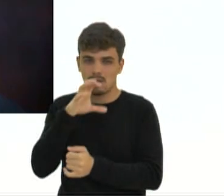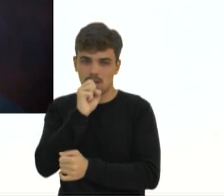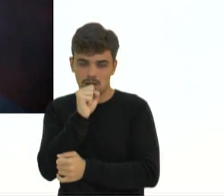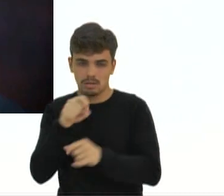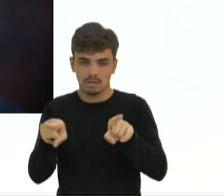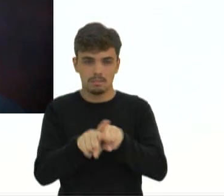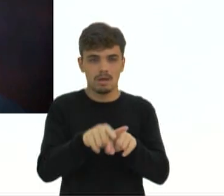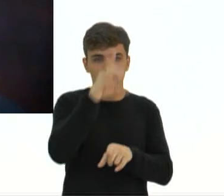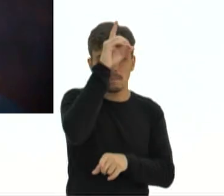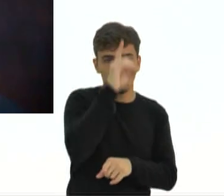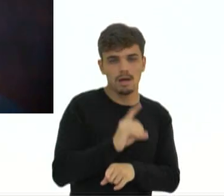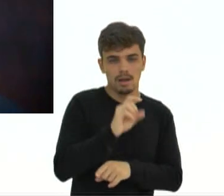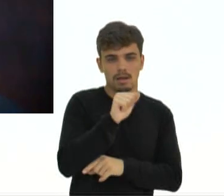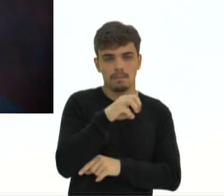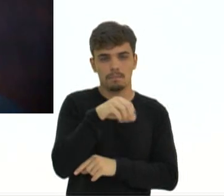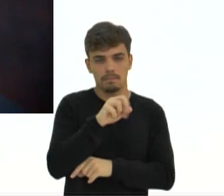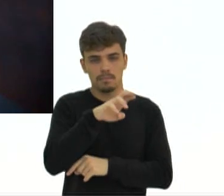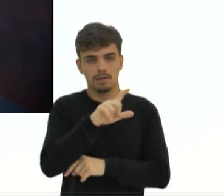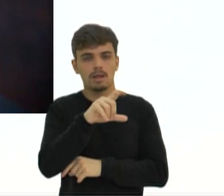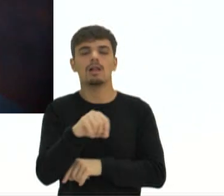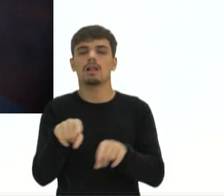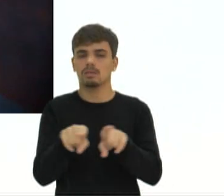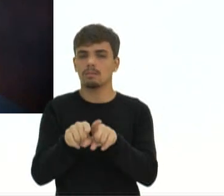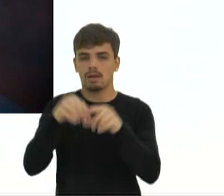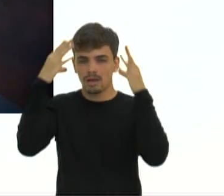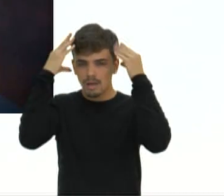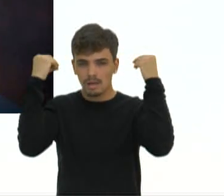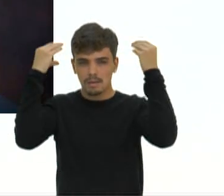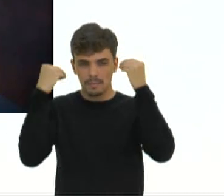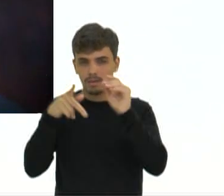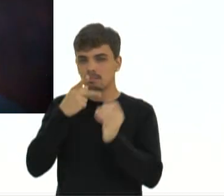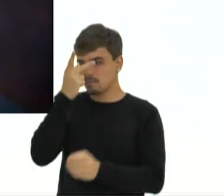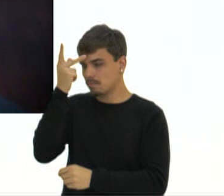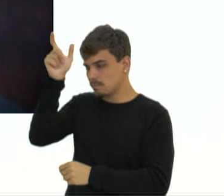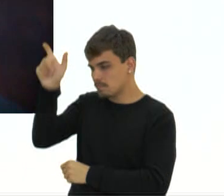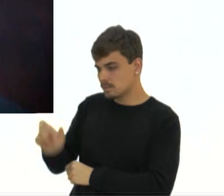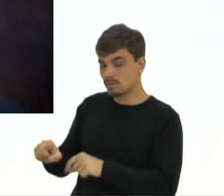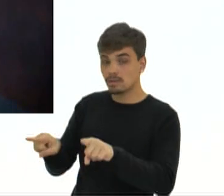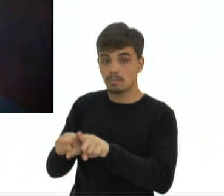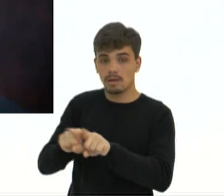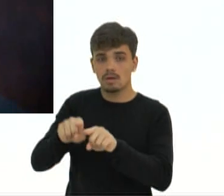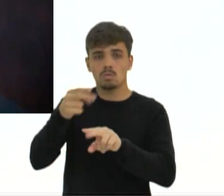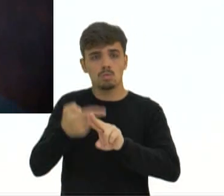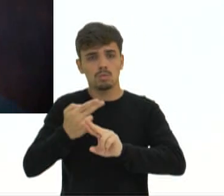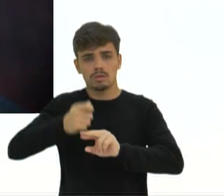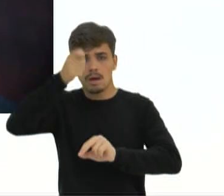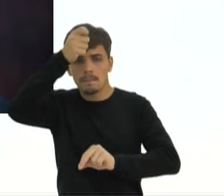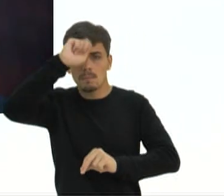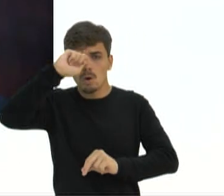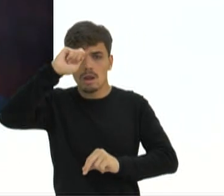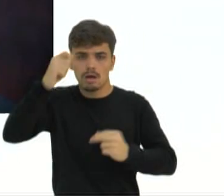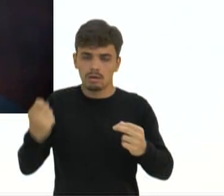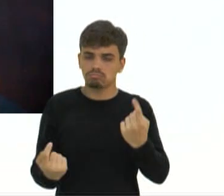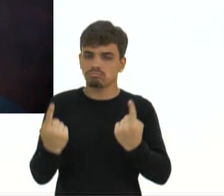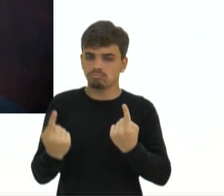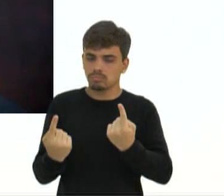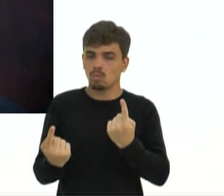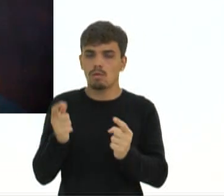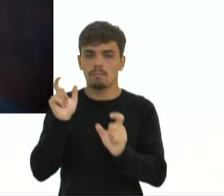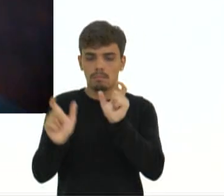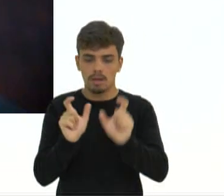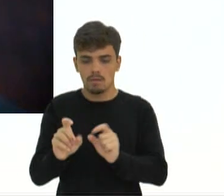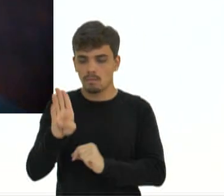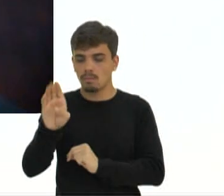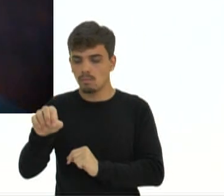o amarelo do cabelo do personagem. Se o personagem usa boné, então você já vai pescando ali qual é a palavra em espanhol para